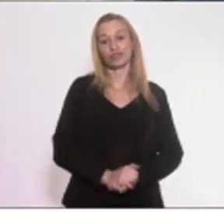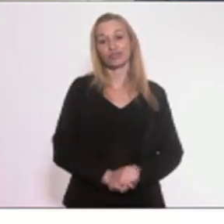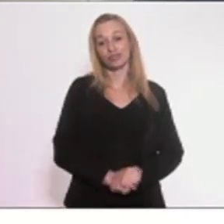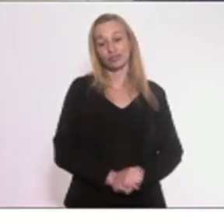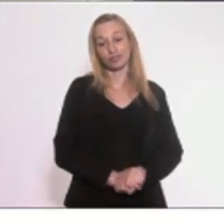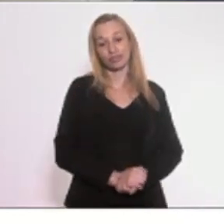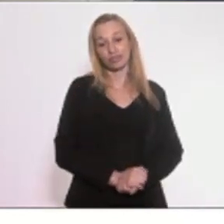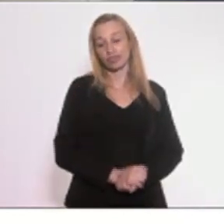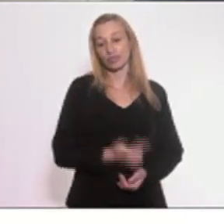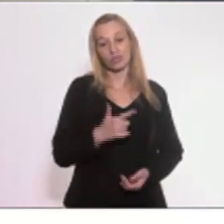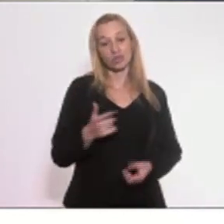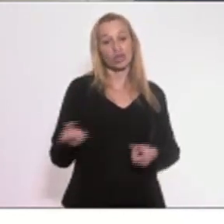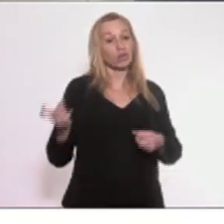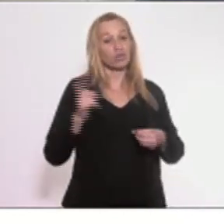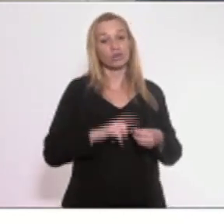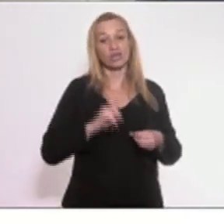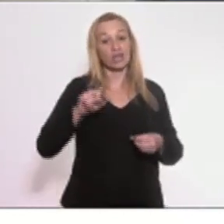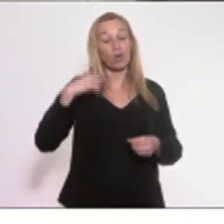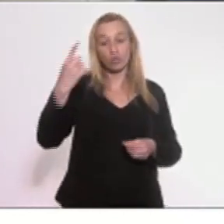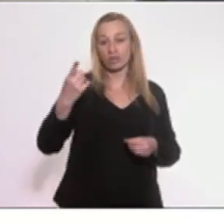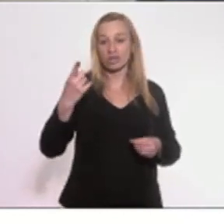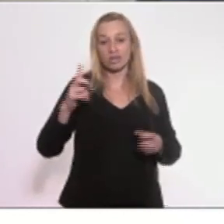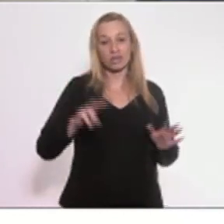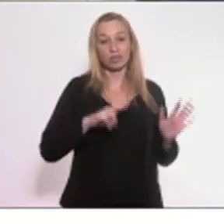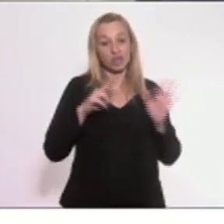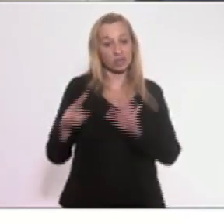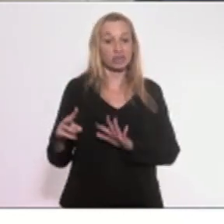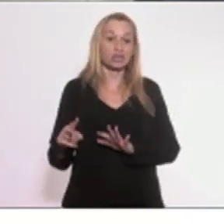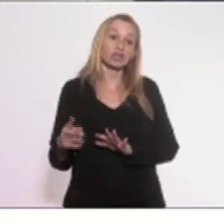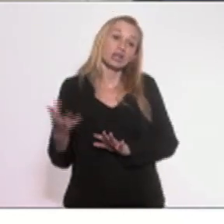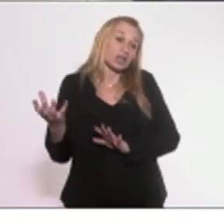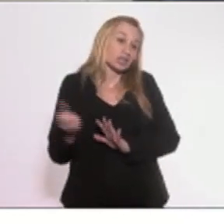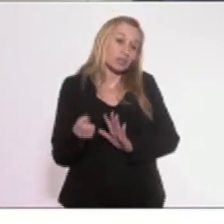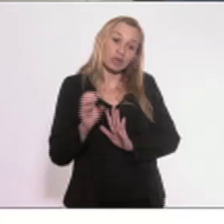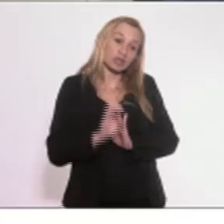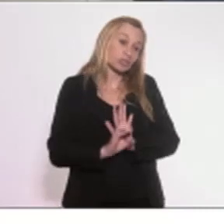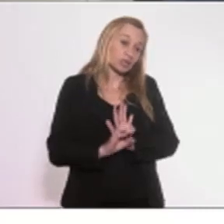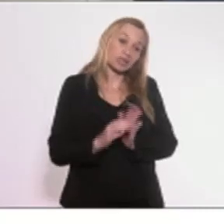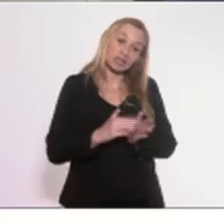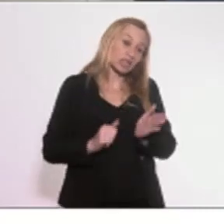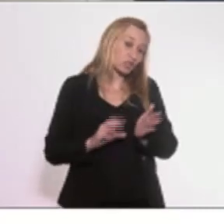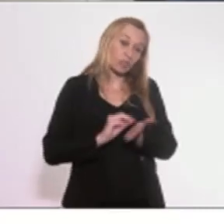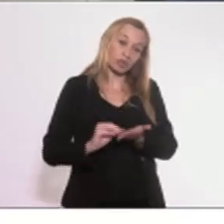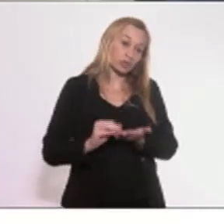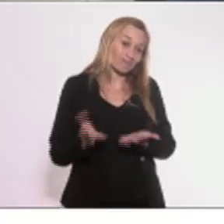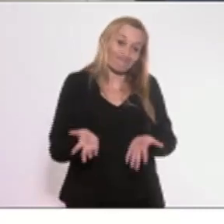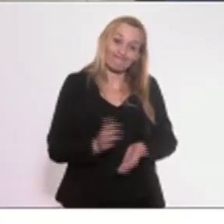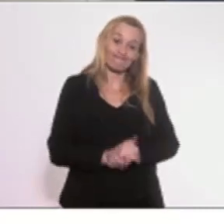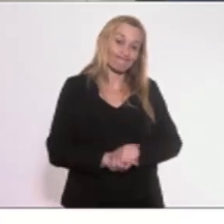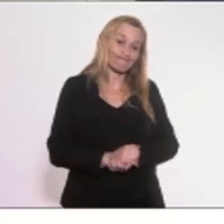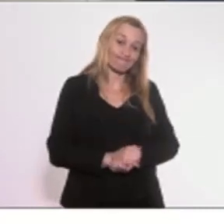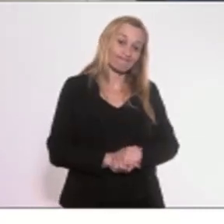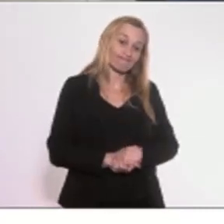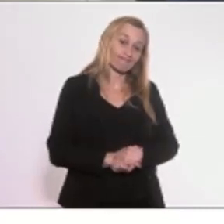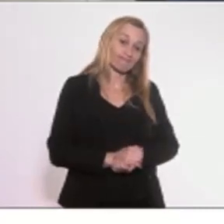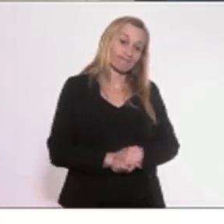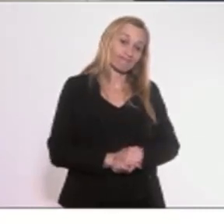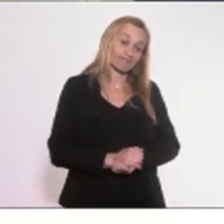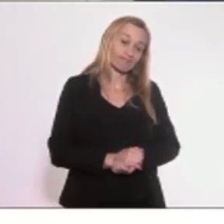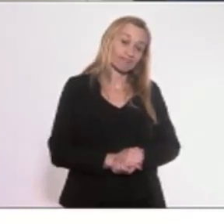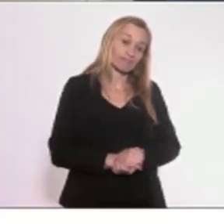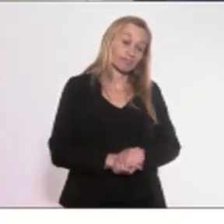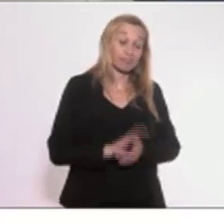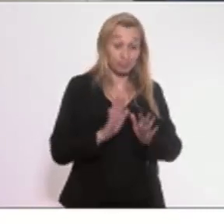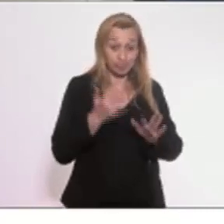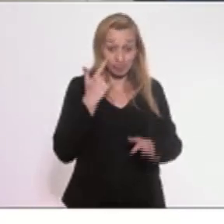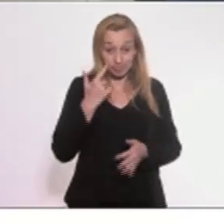Então, não dá para voltar na próxima semana. Recebeu as emendas, vai sair de pauta, acabou. 15 dias após. É. Mas